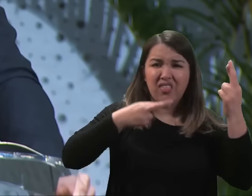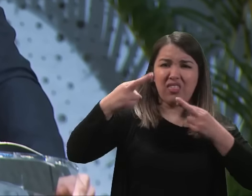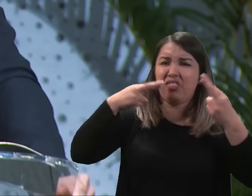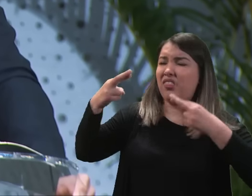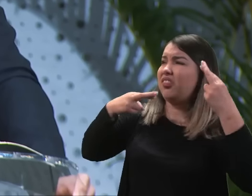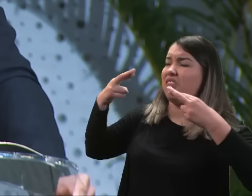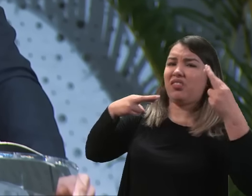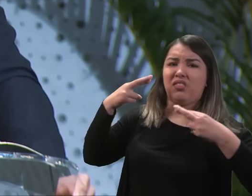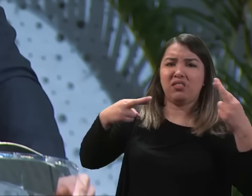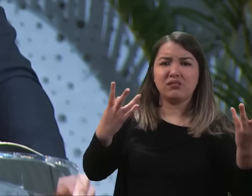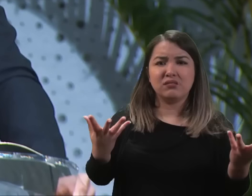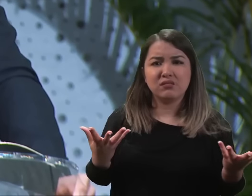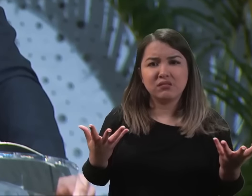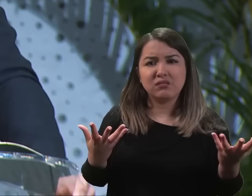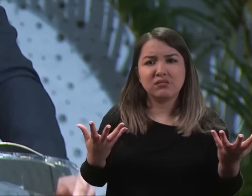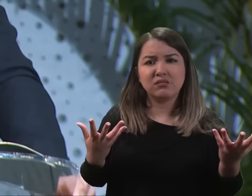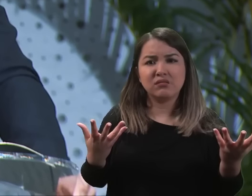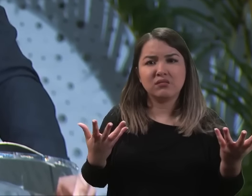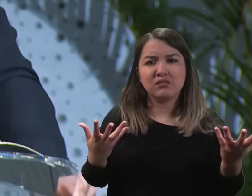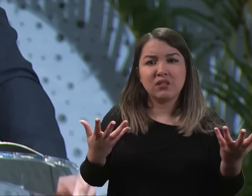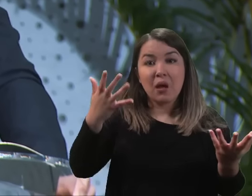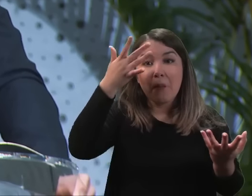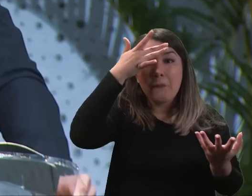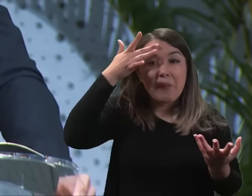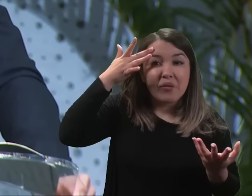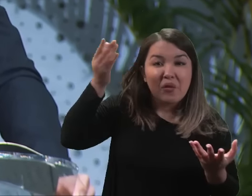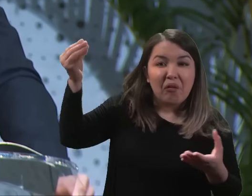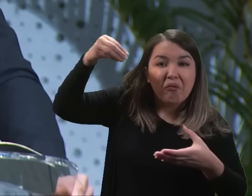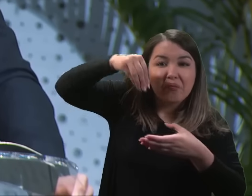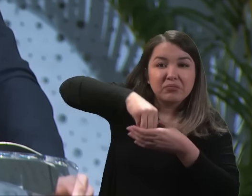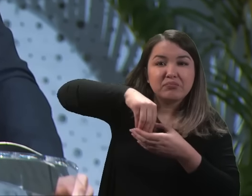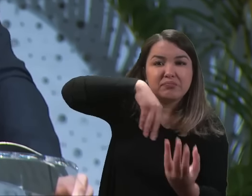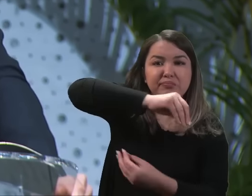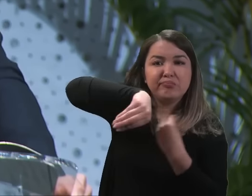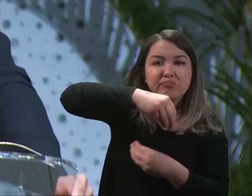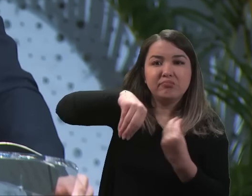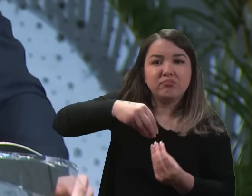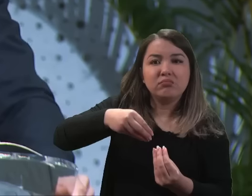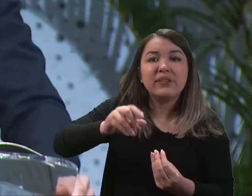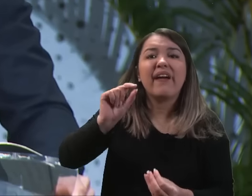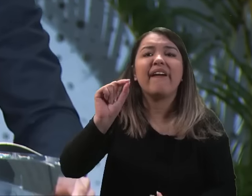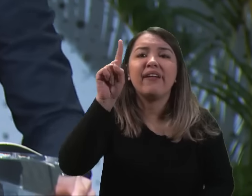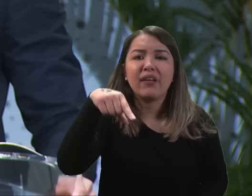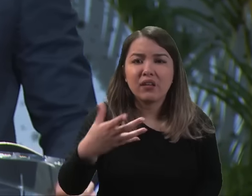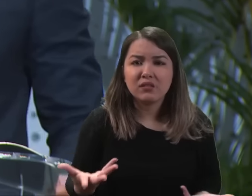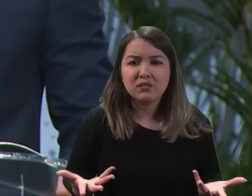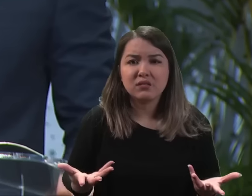gente infiltrada quem são esses